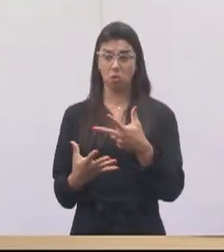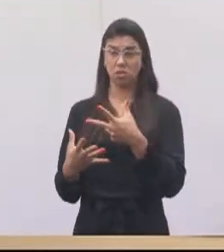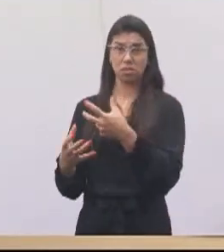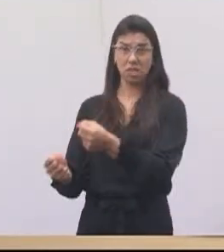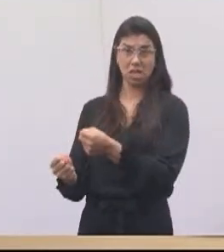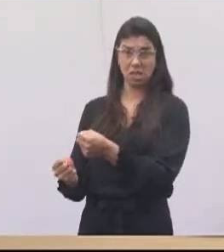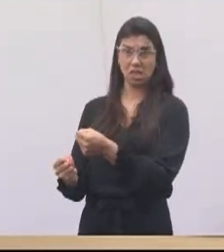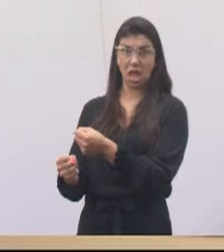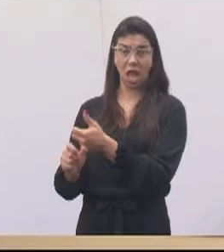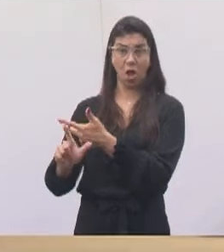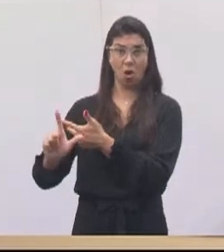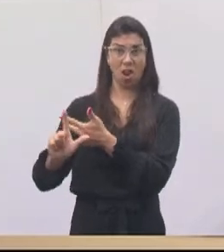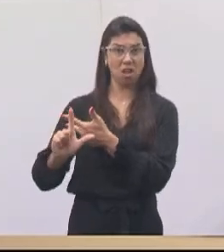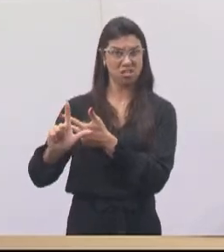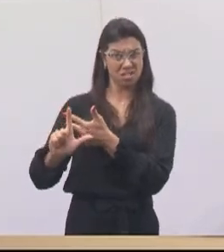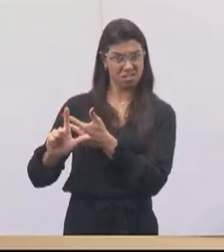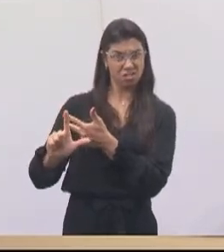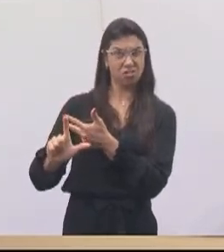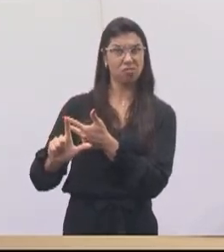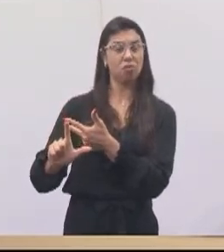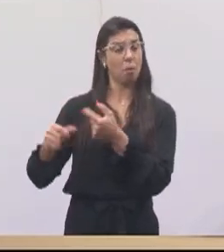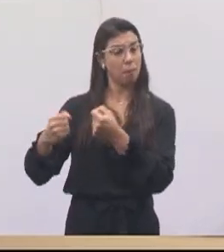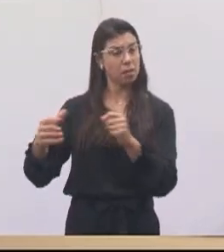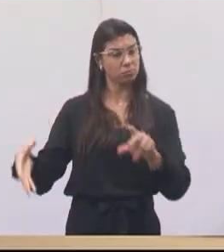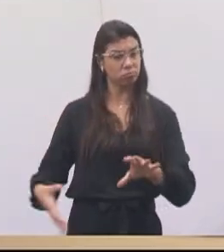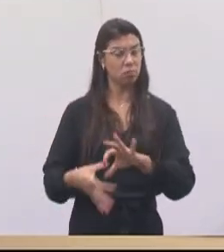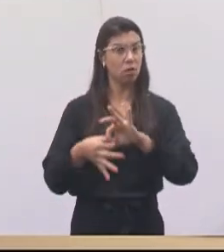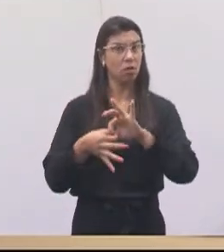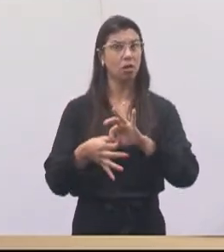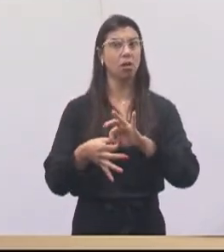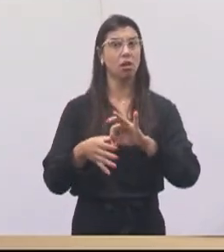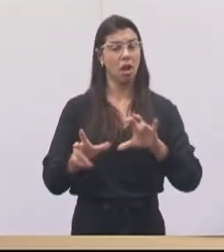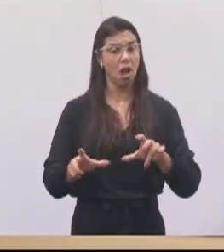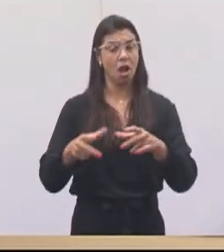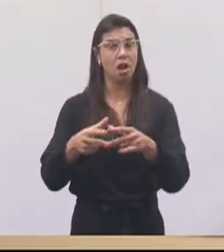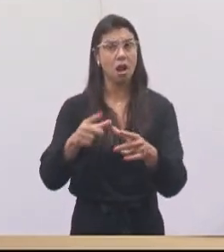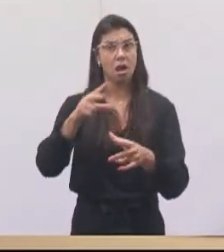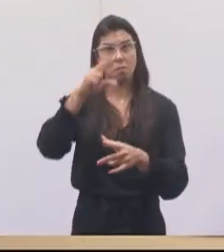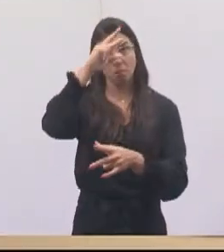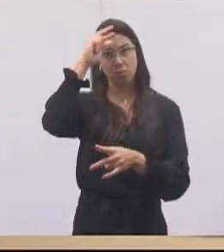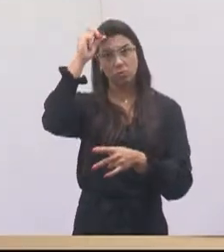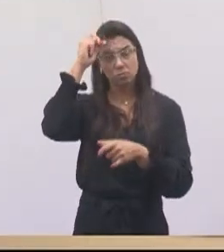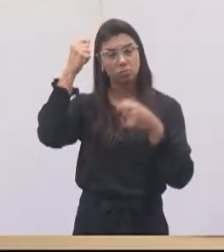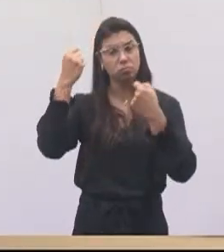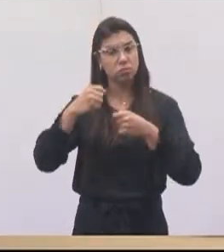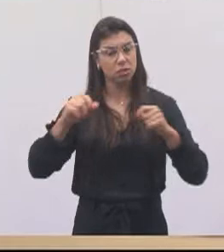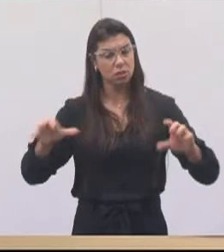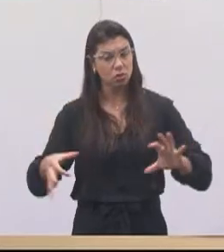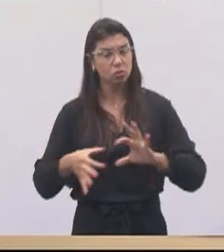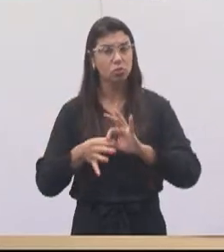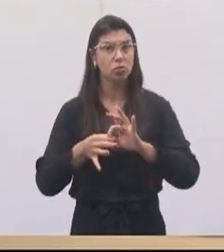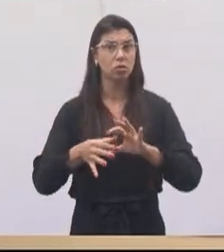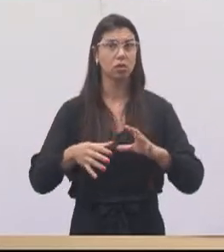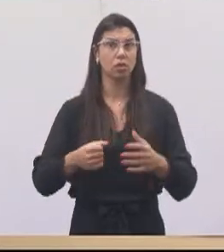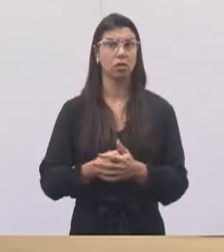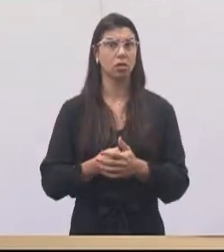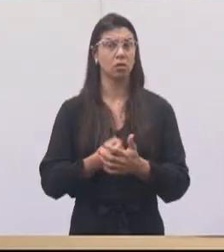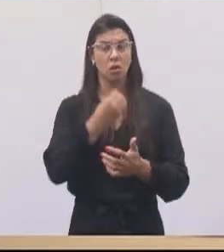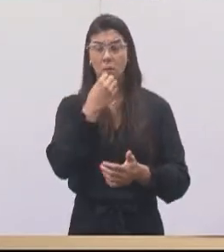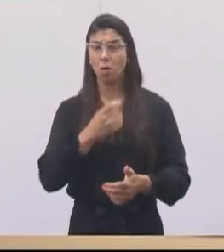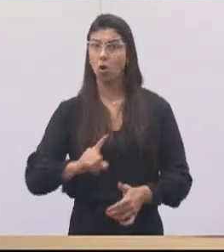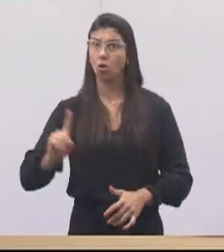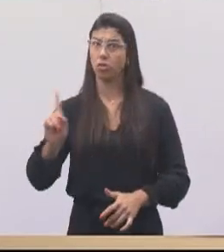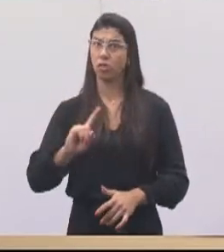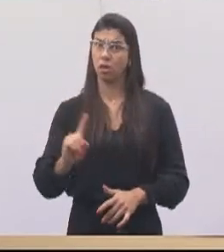legislativo. Isso não é bom para a figura da Câmara Municipal. Isso não é bom, inclusive, para a figura